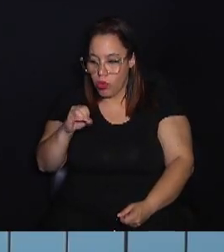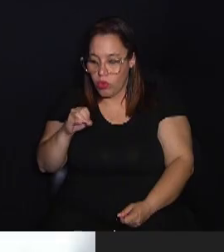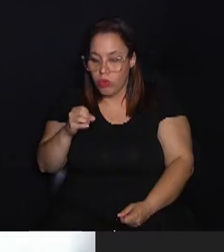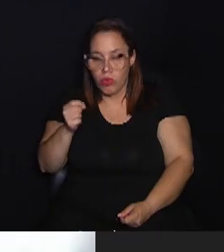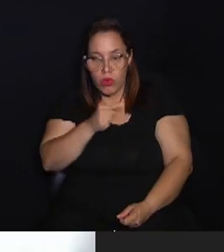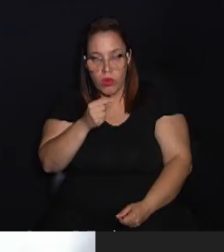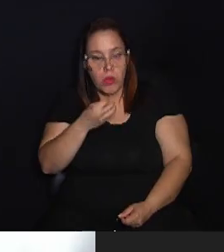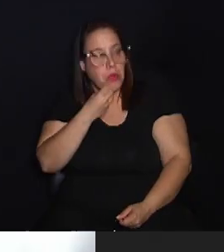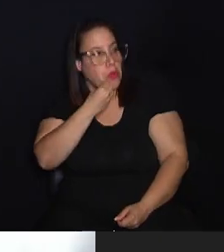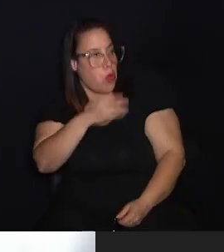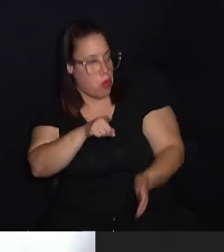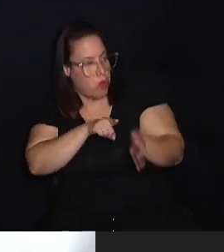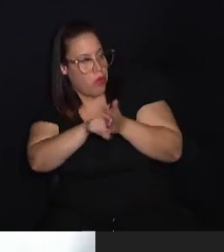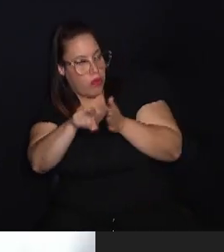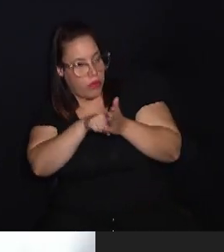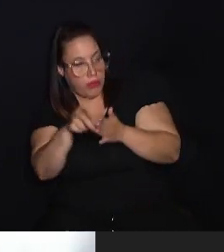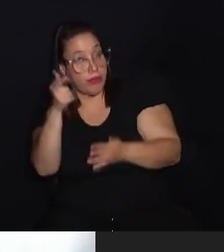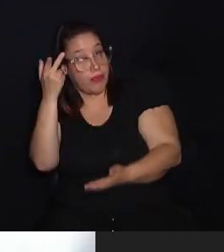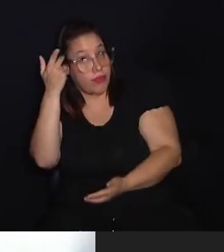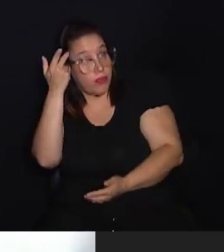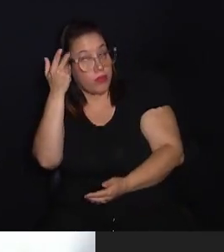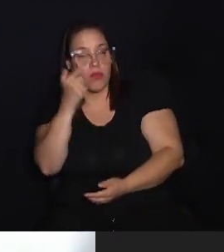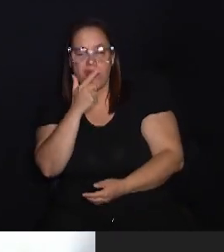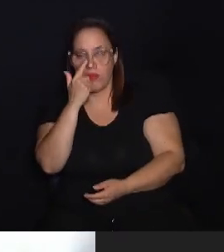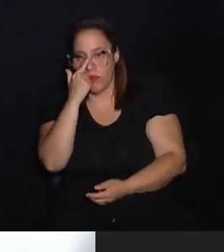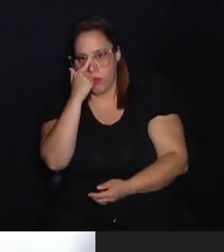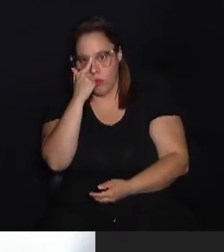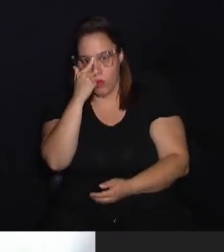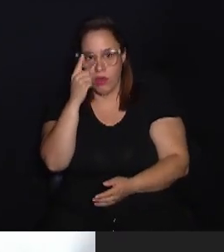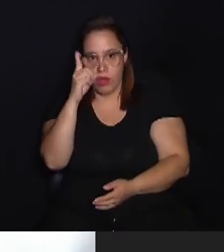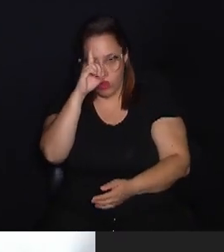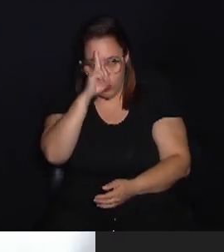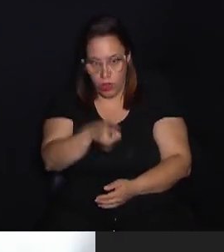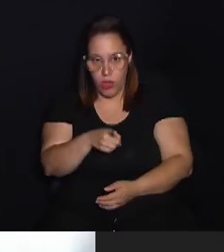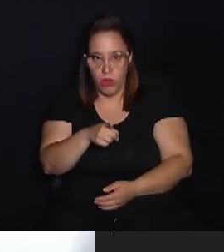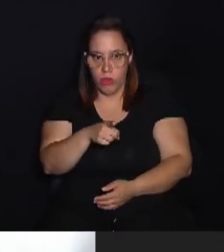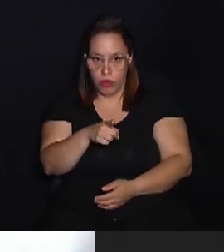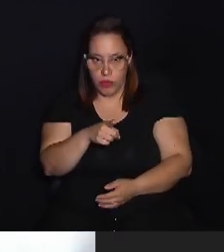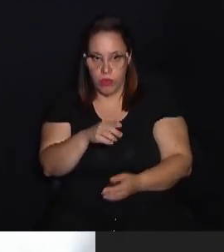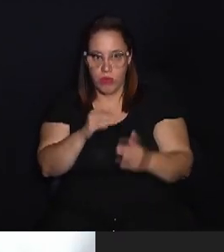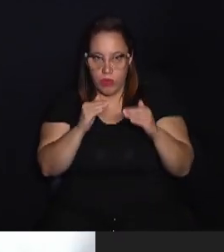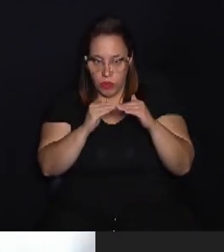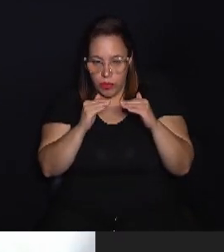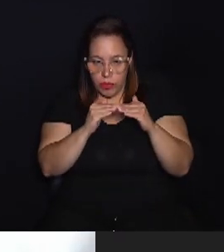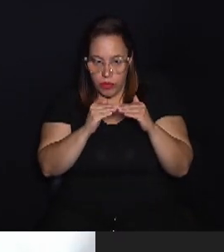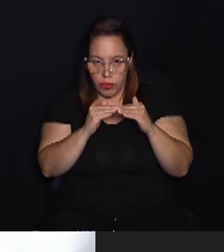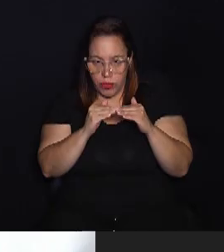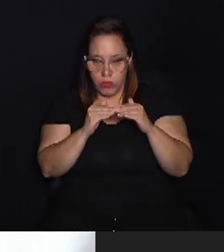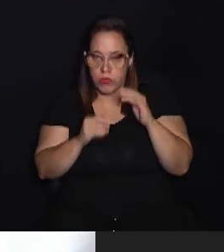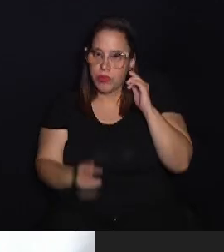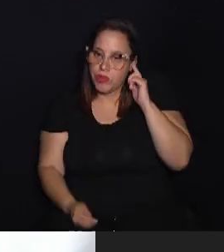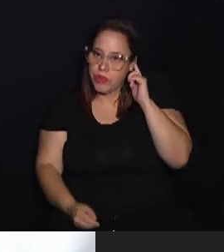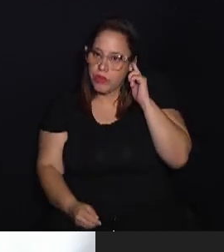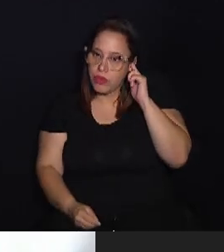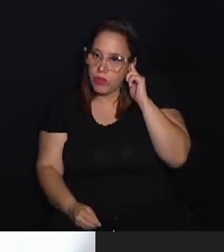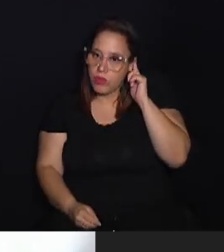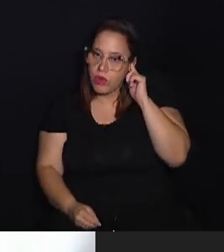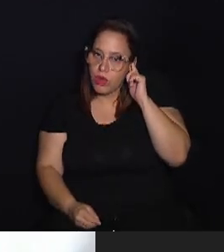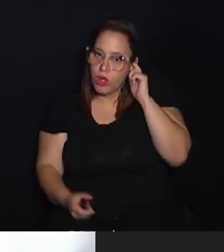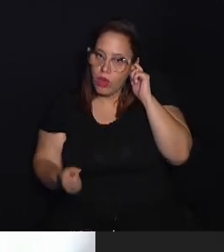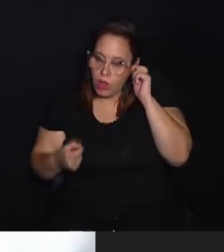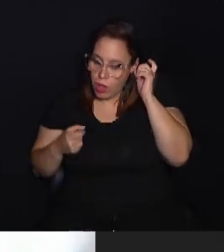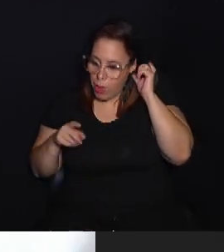Ótima pergunta. Normalmente, a confirmação do diagnóstico do câncer da mama é dada por